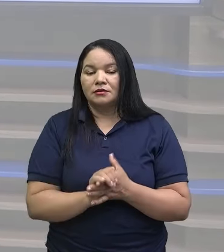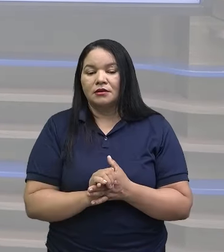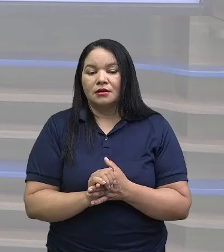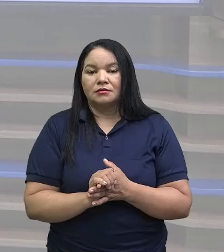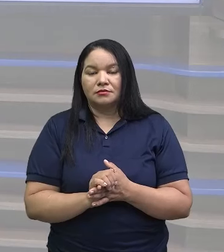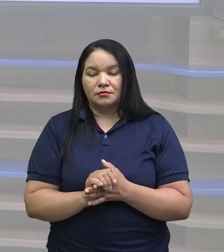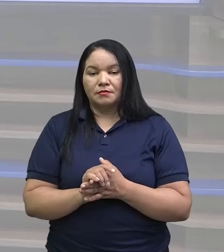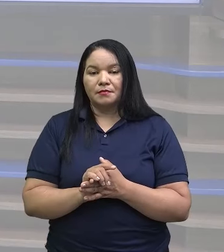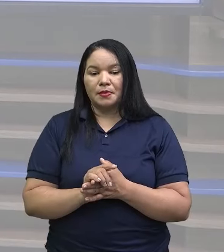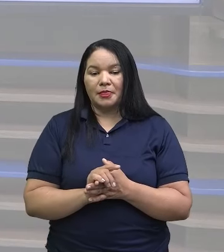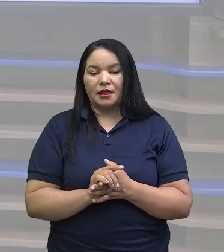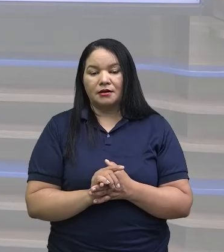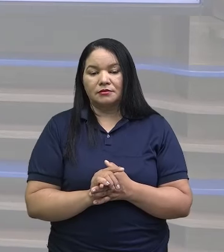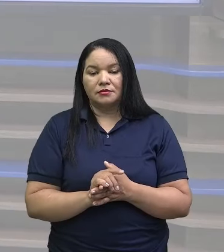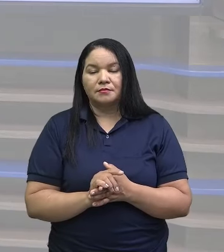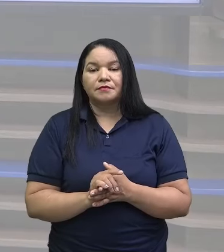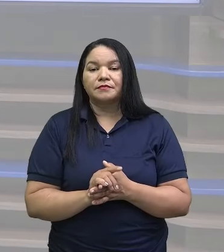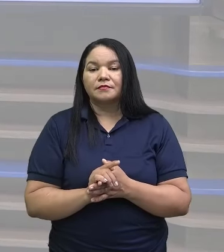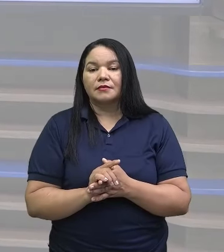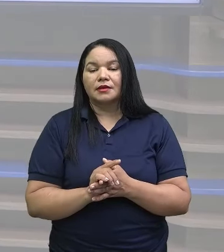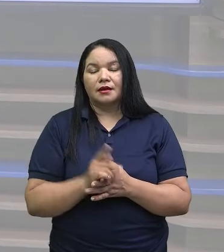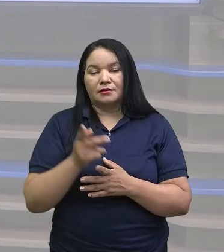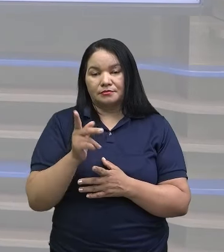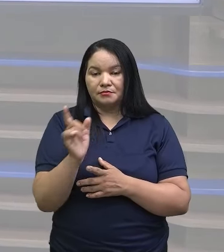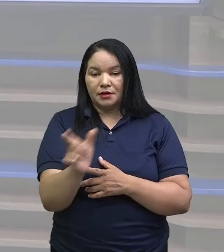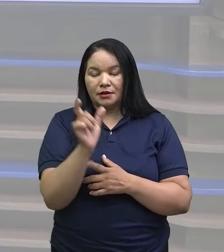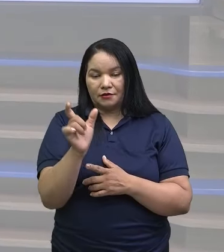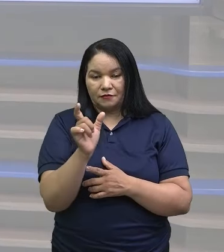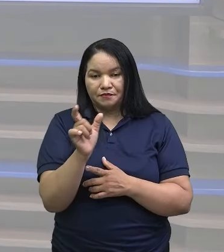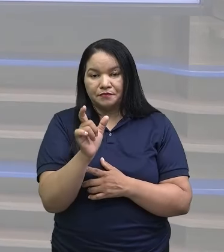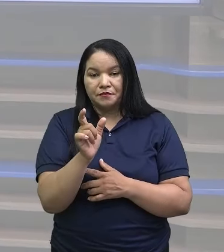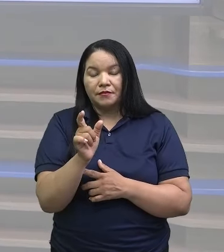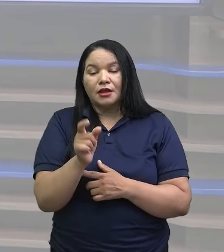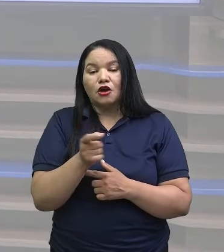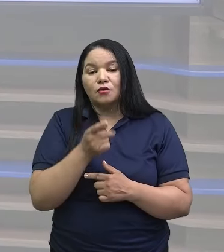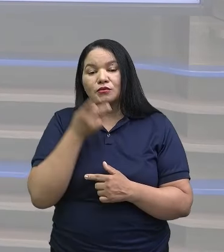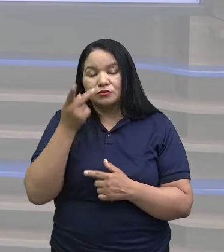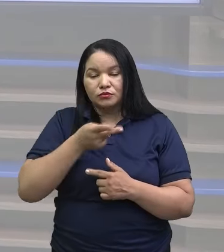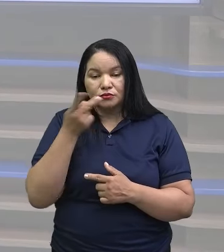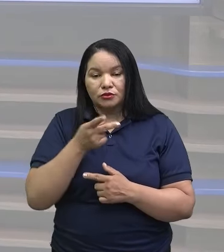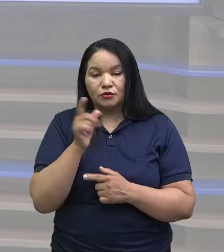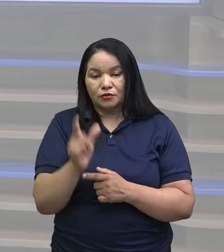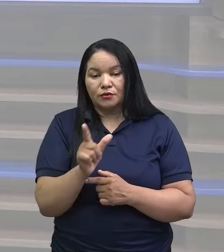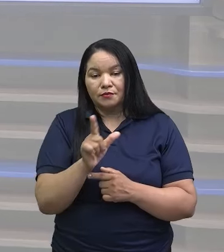este som. Por exemplo, linguiça, esse U fosse pronunciado.